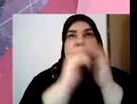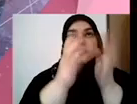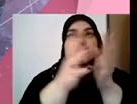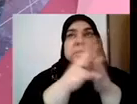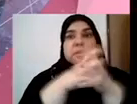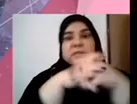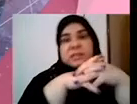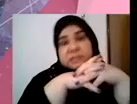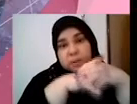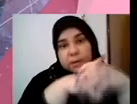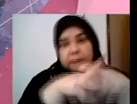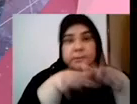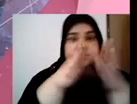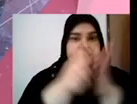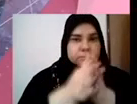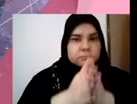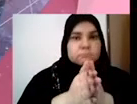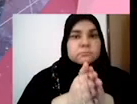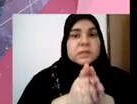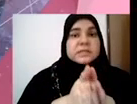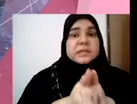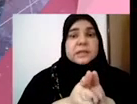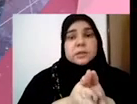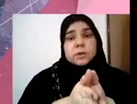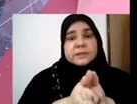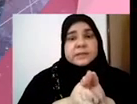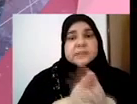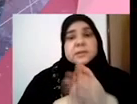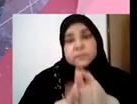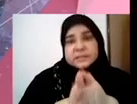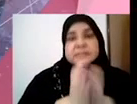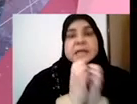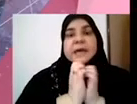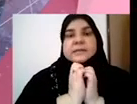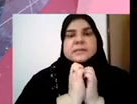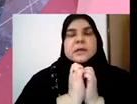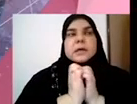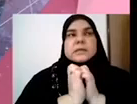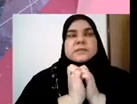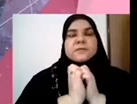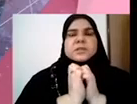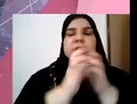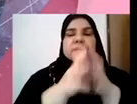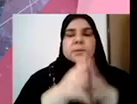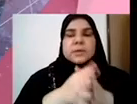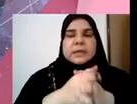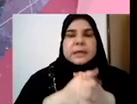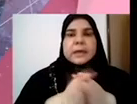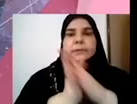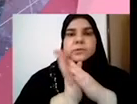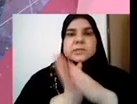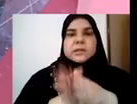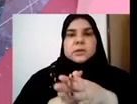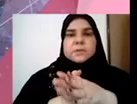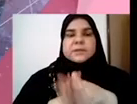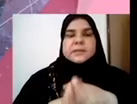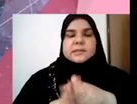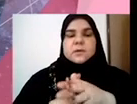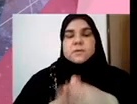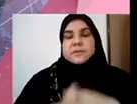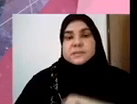Por exemplo, se fosse 950, seria 95 vezes 10. Se fosse 9.500,